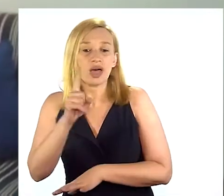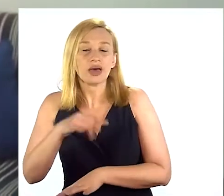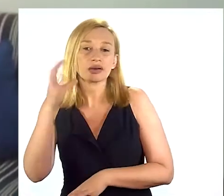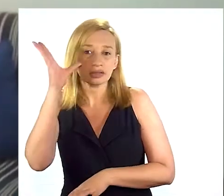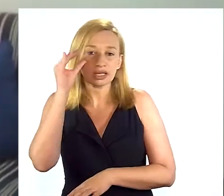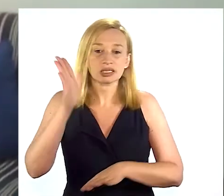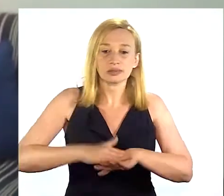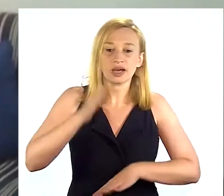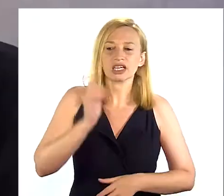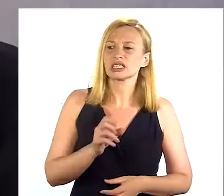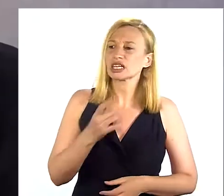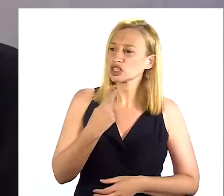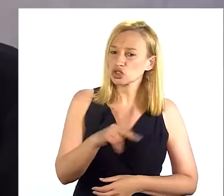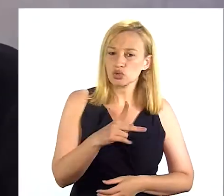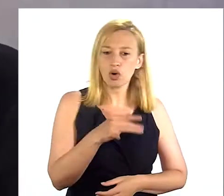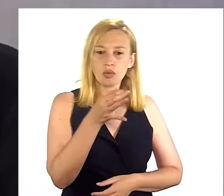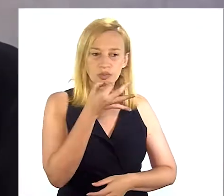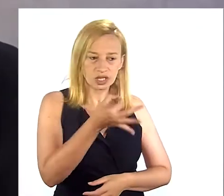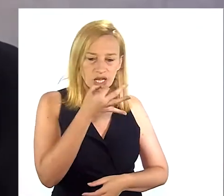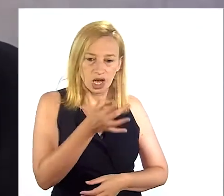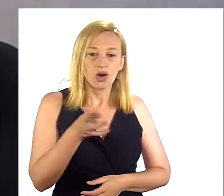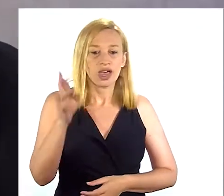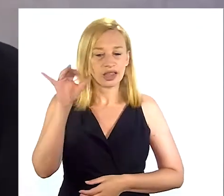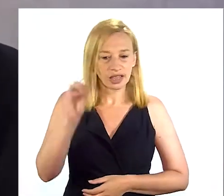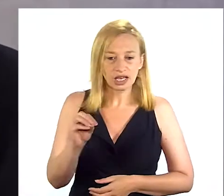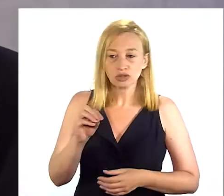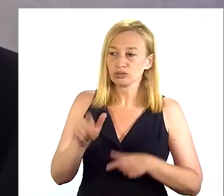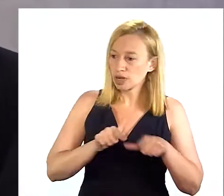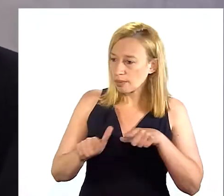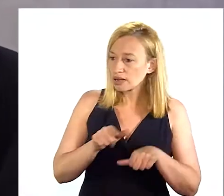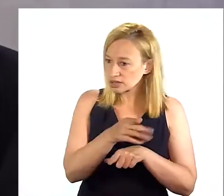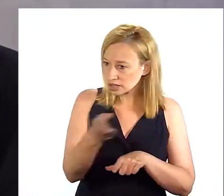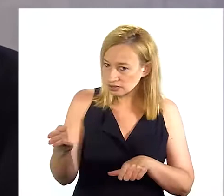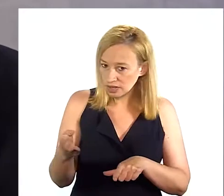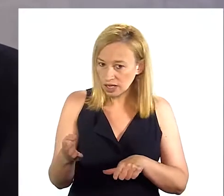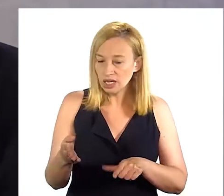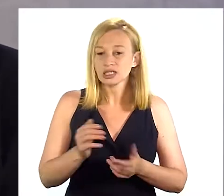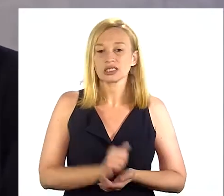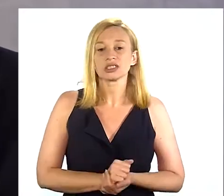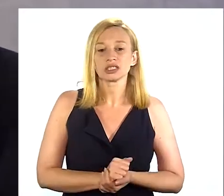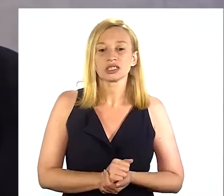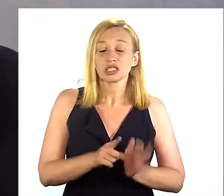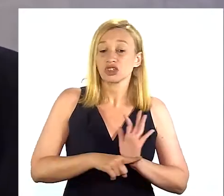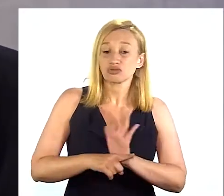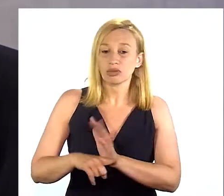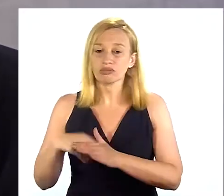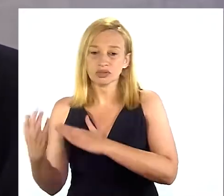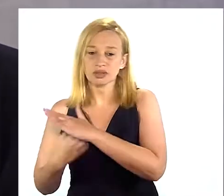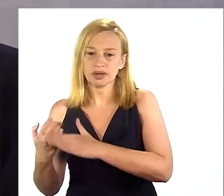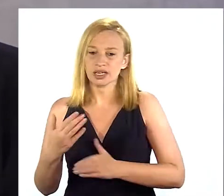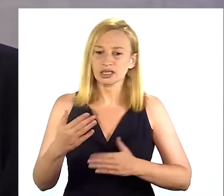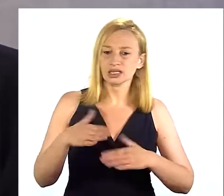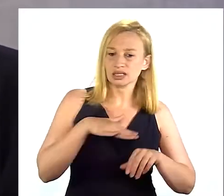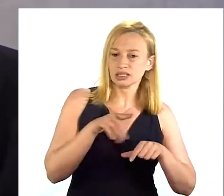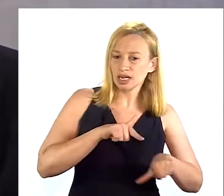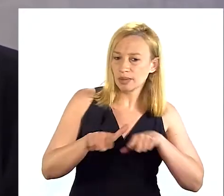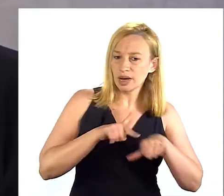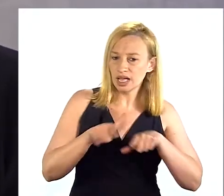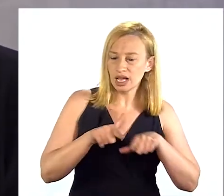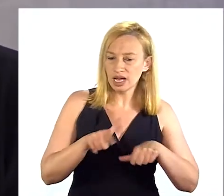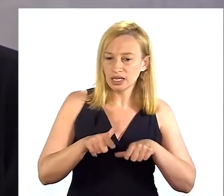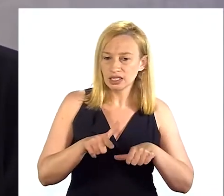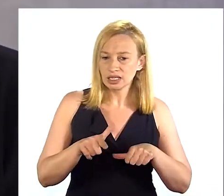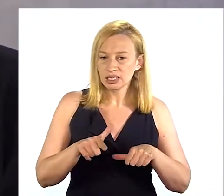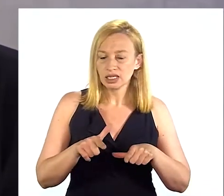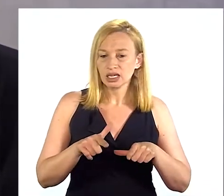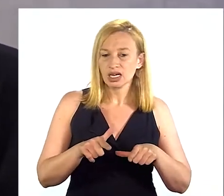mais interessante ainda. Na sua opinião, Renato, além do trabalho que vocês fazem, né, de arregimentar as empresas, trabalhar a